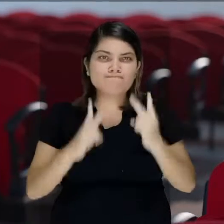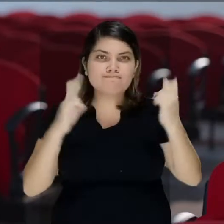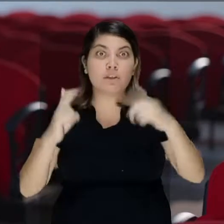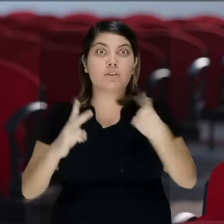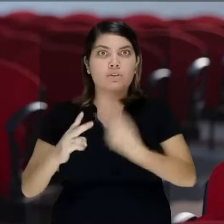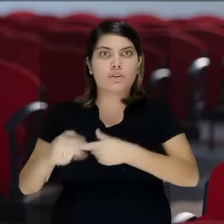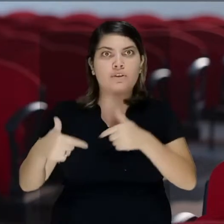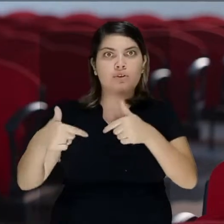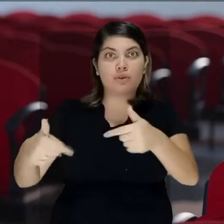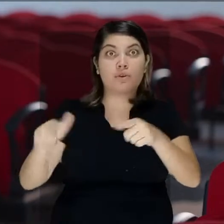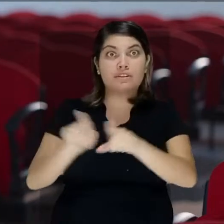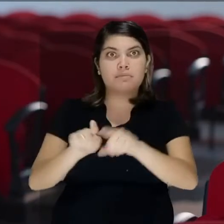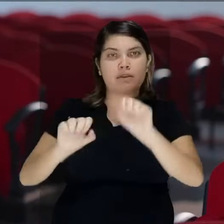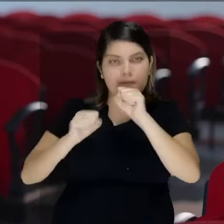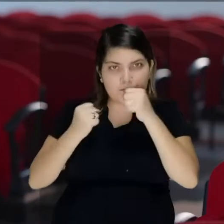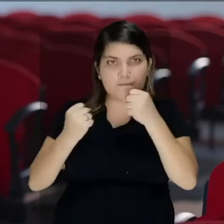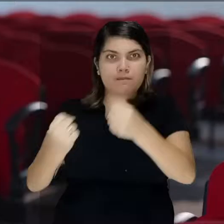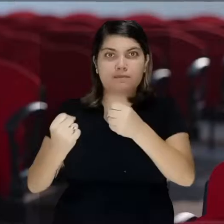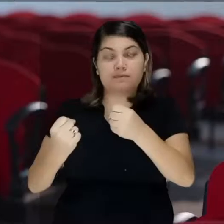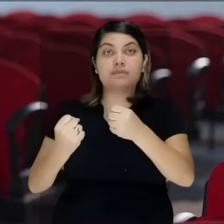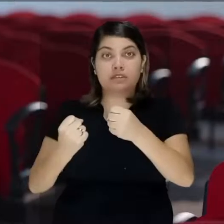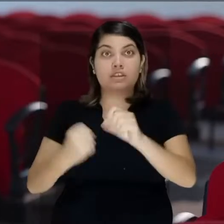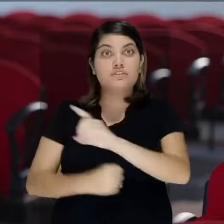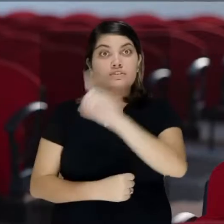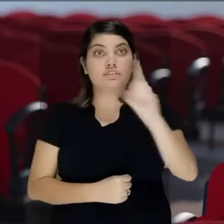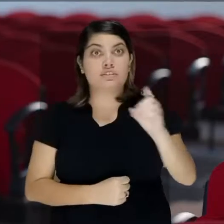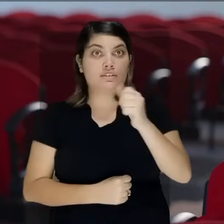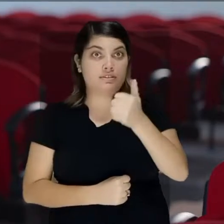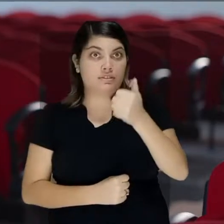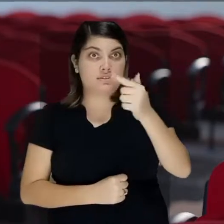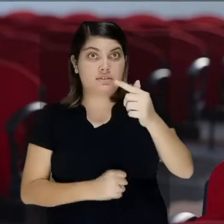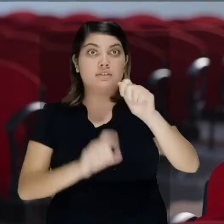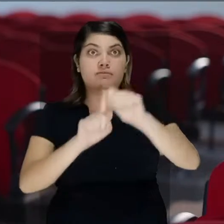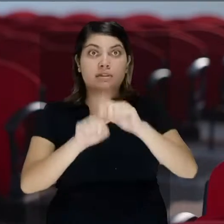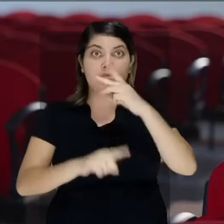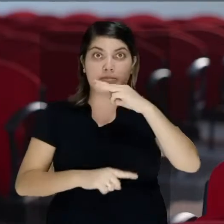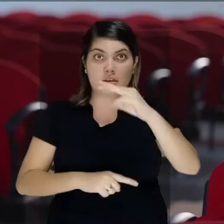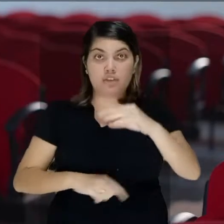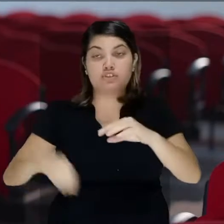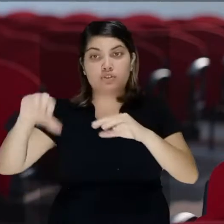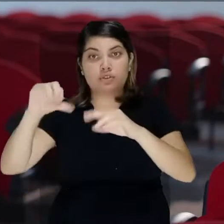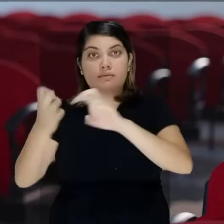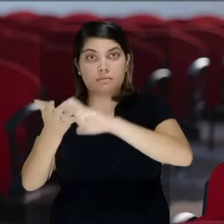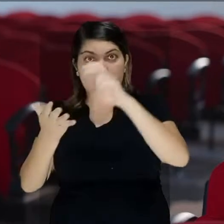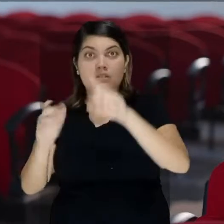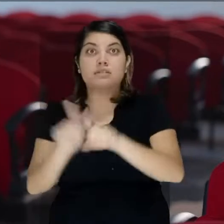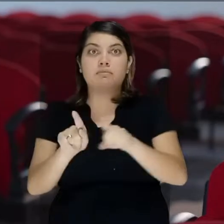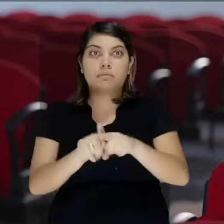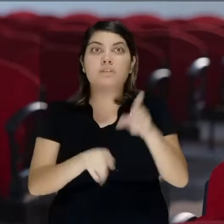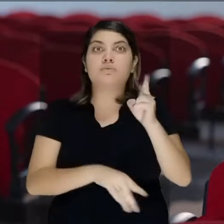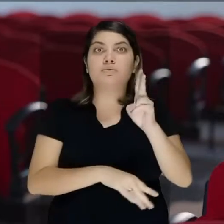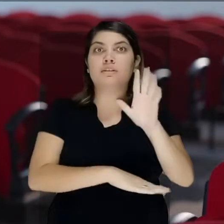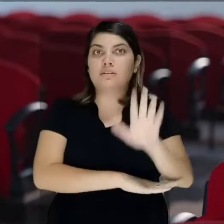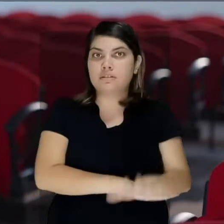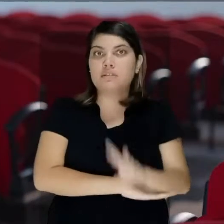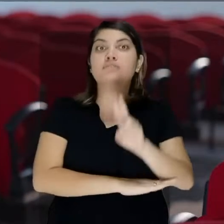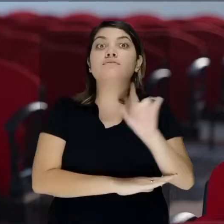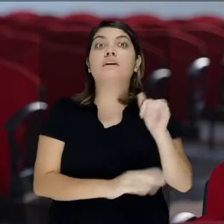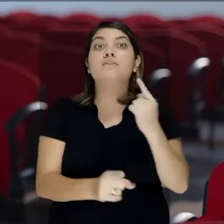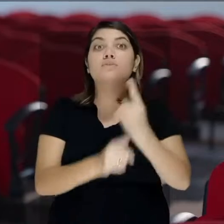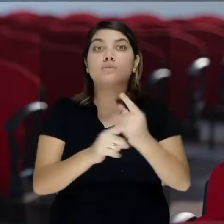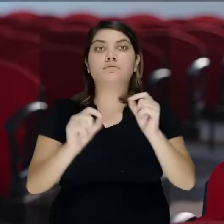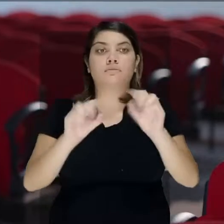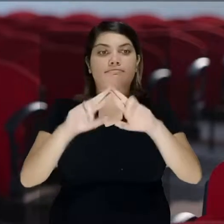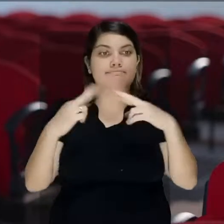valorizar a nossa luta e fortalecer a nossa luta. Dia 17 de março, às 9 e às 14 horas, nós teremos um encontro. É a